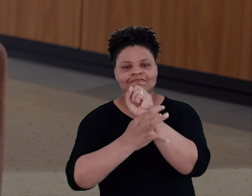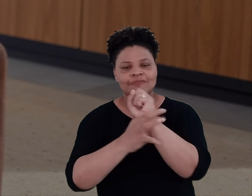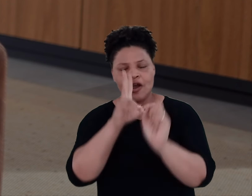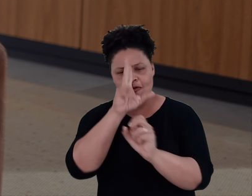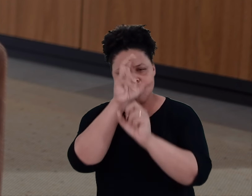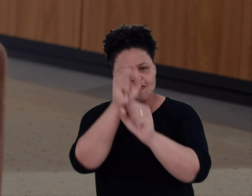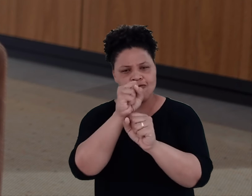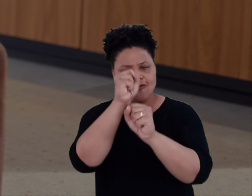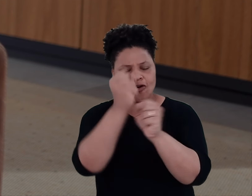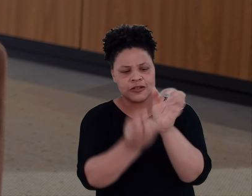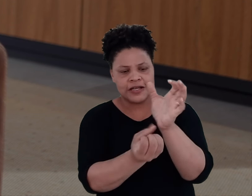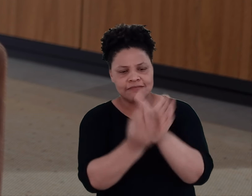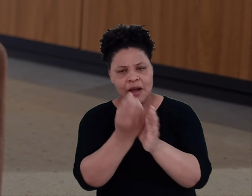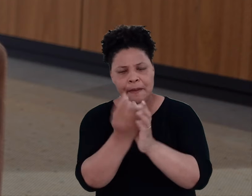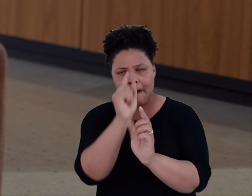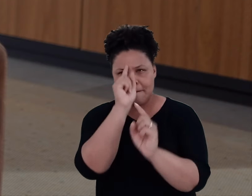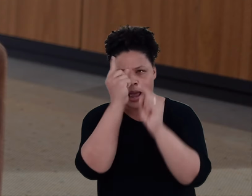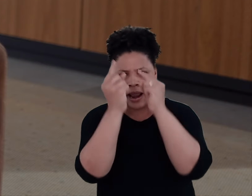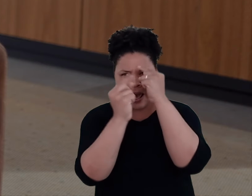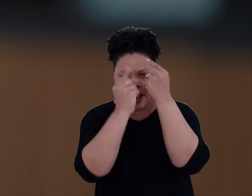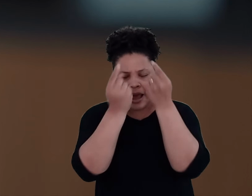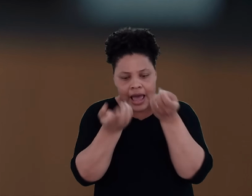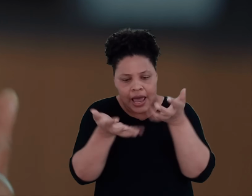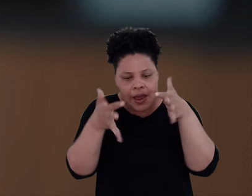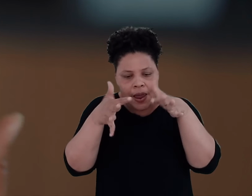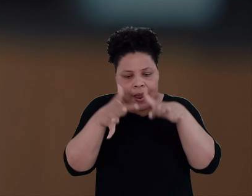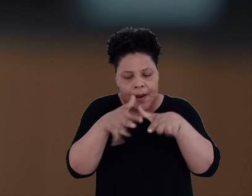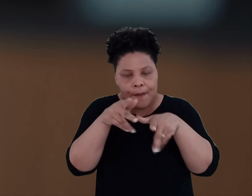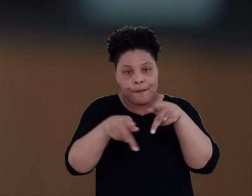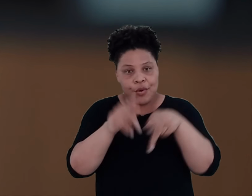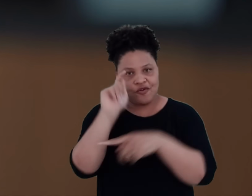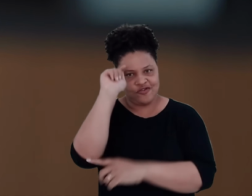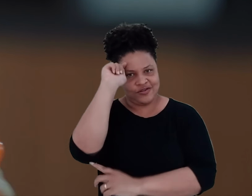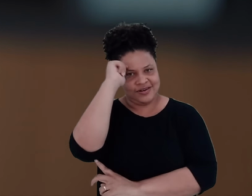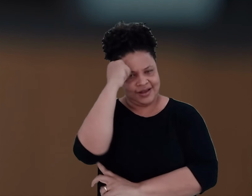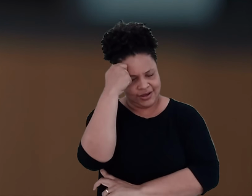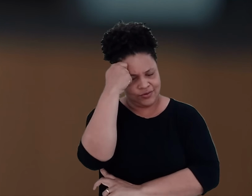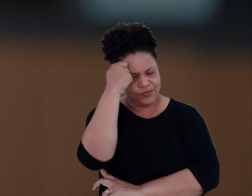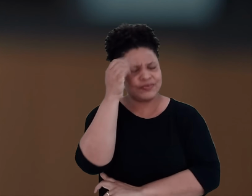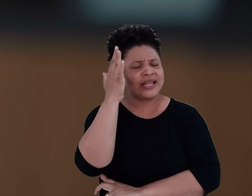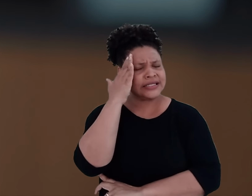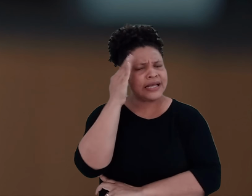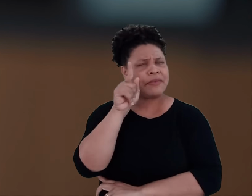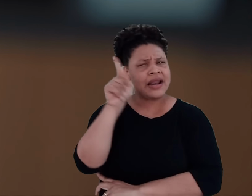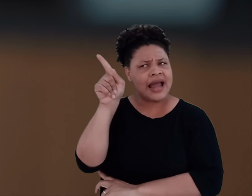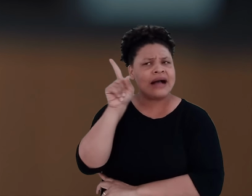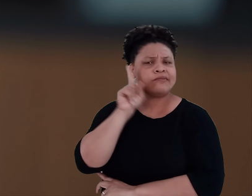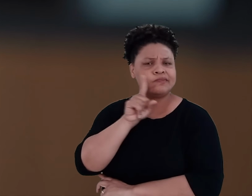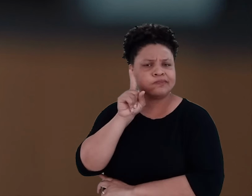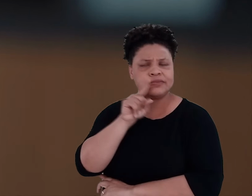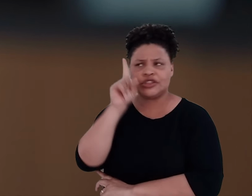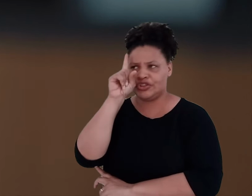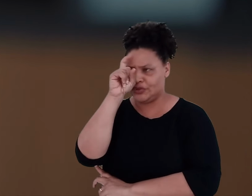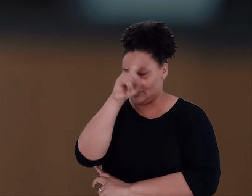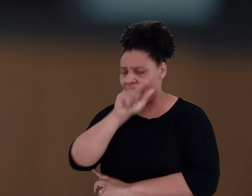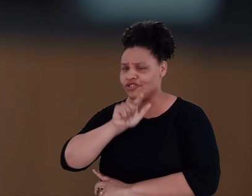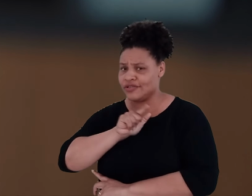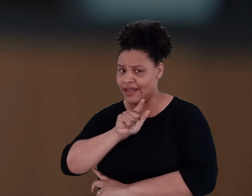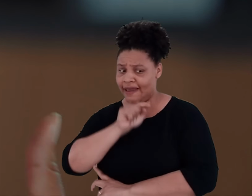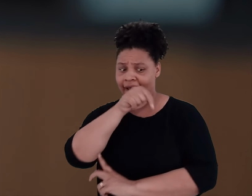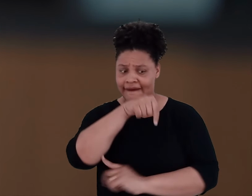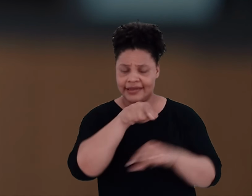indústria criativa com inclusão do povo negro. Embora existam dificuldades no mercado americano, assim como no brasileiro, as